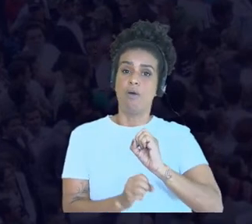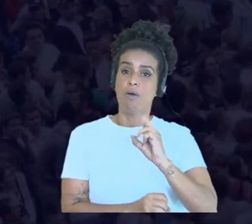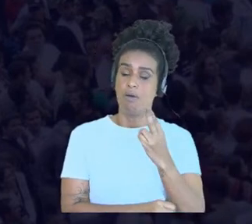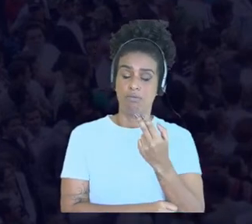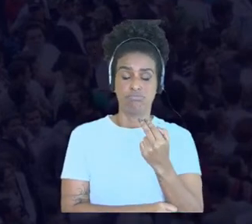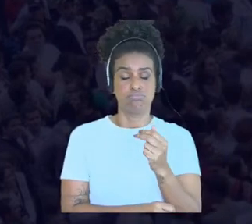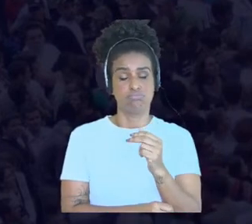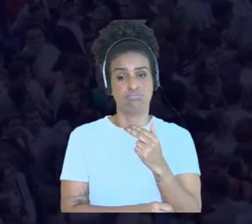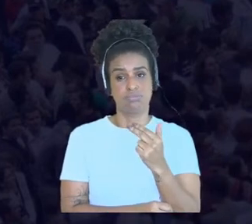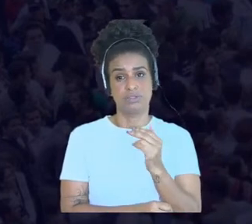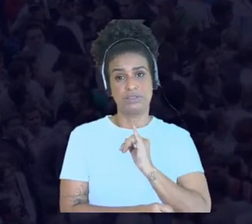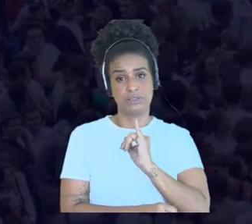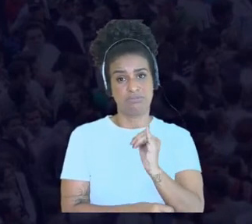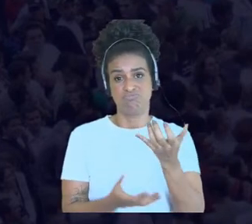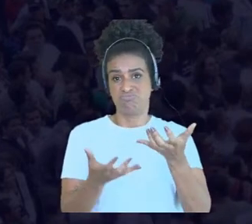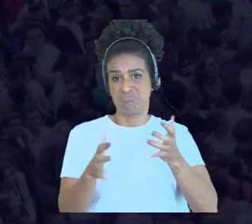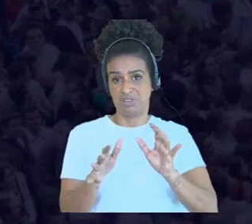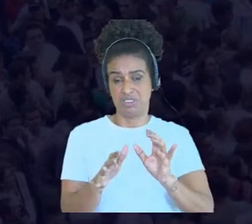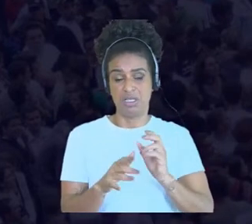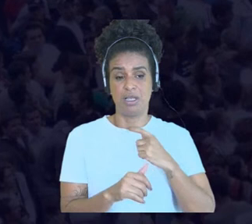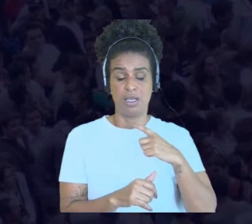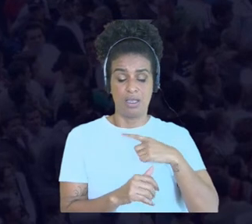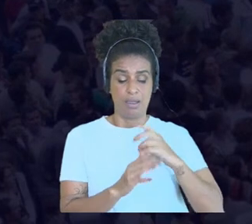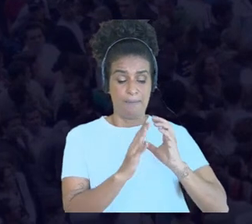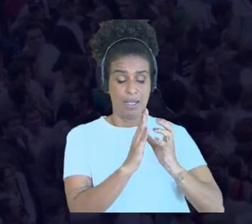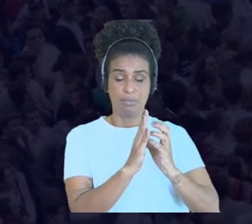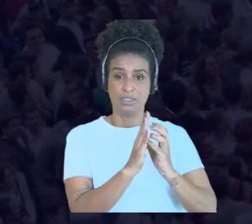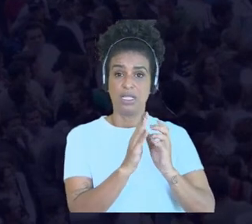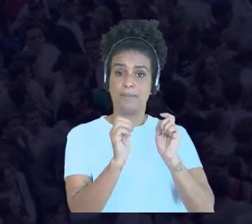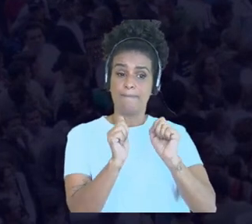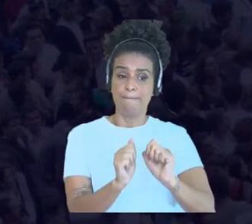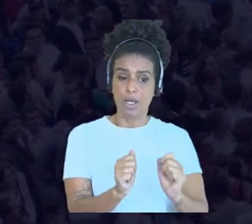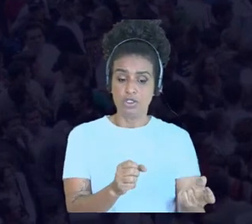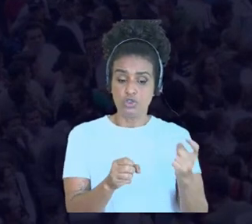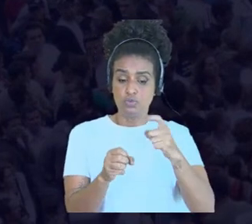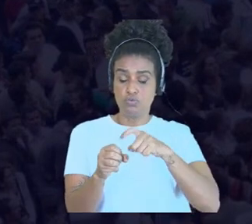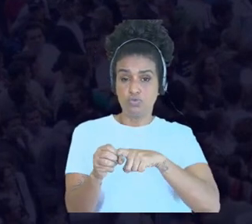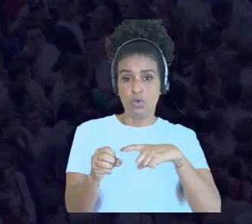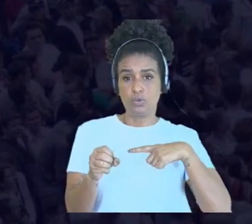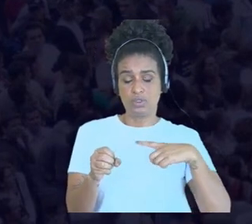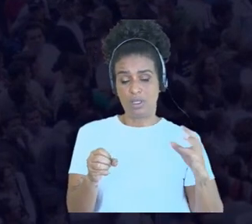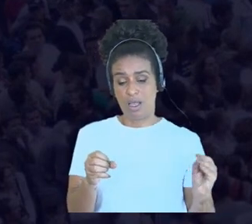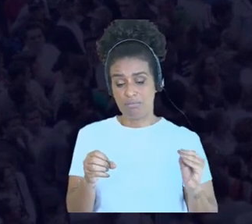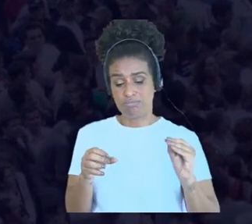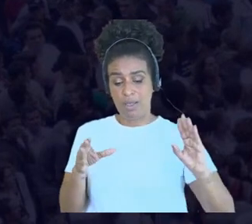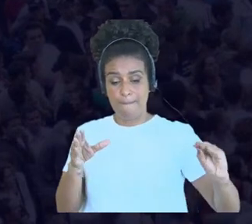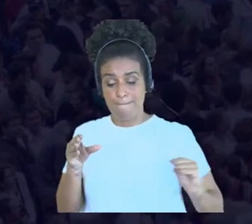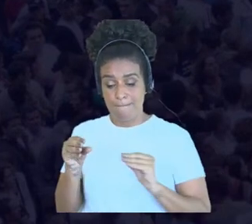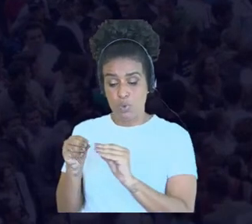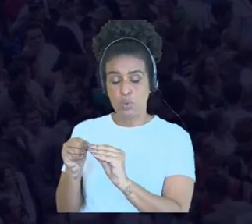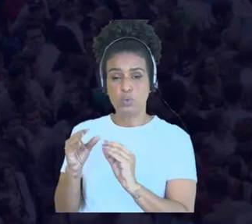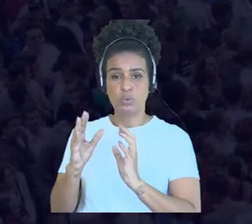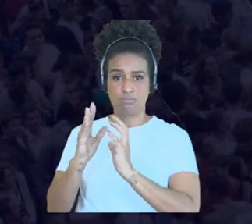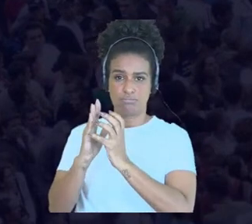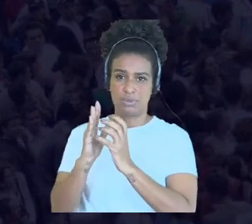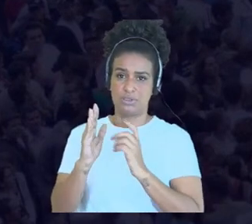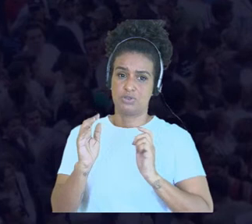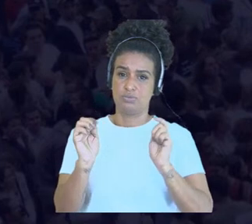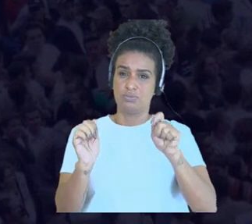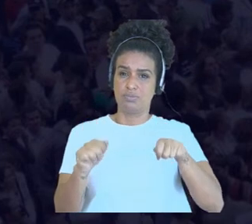os parlamentares vão ter uma mini janela para mudança partidária. Eles vão ter a opção de ir para um partido que esteja, que